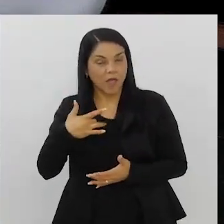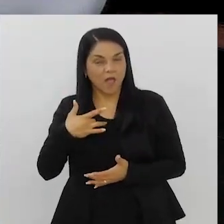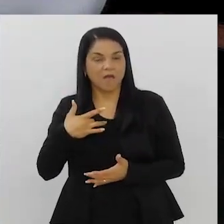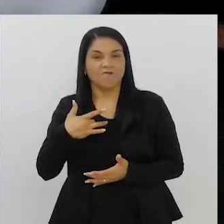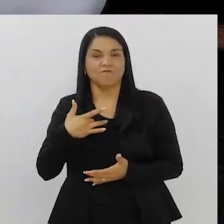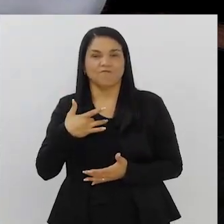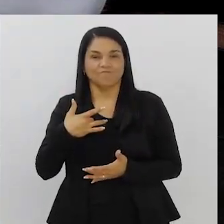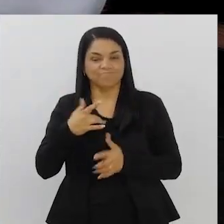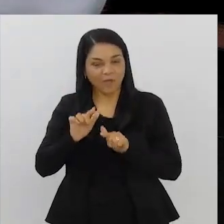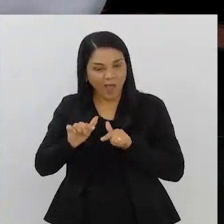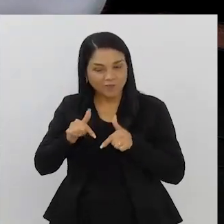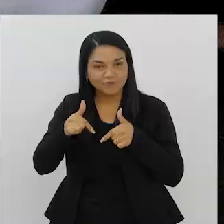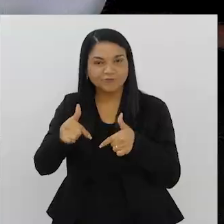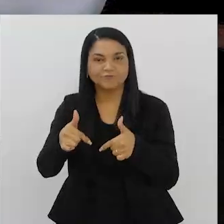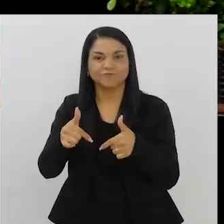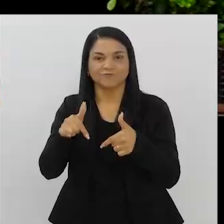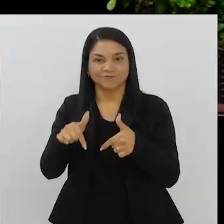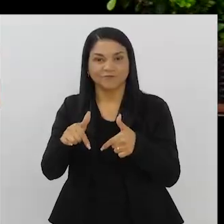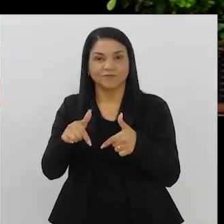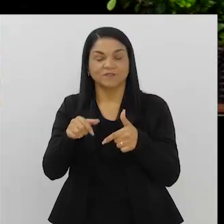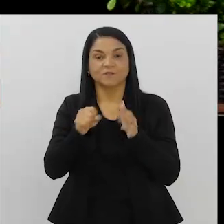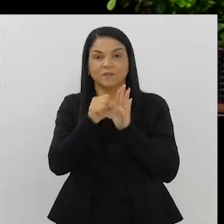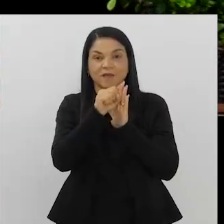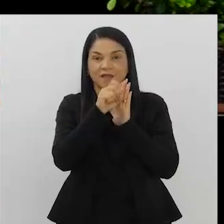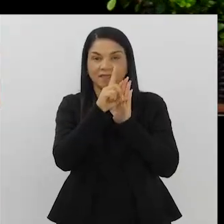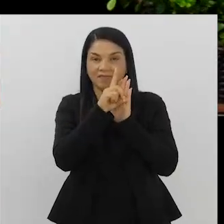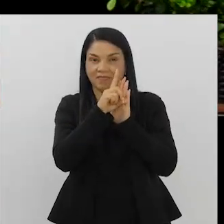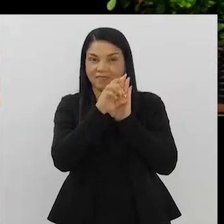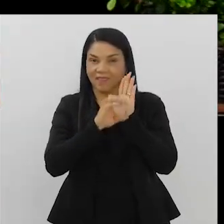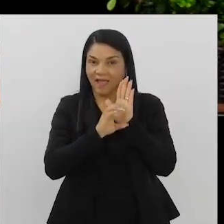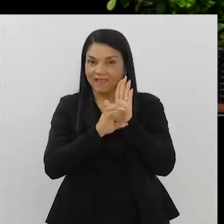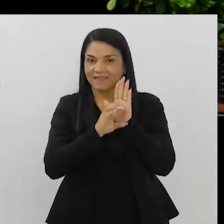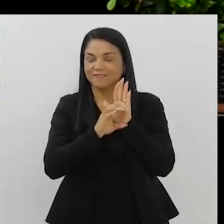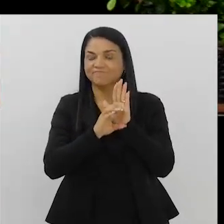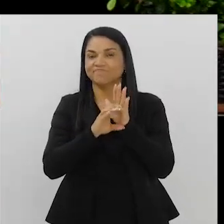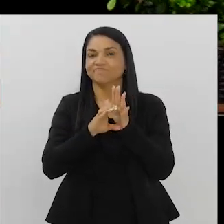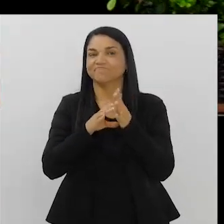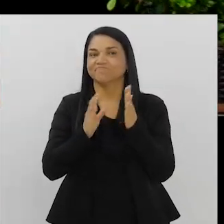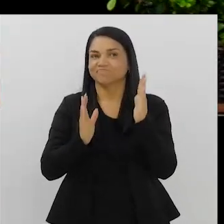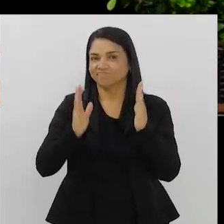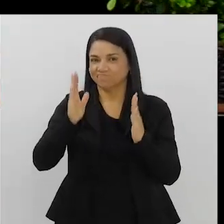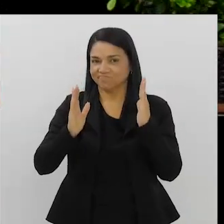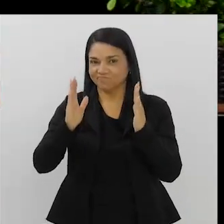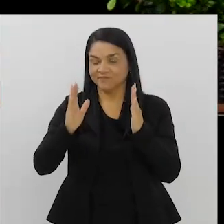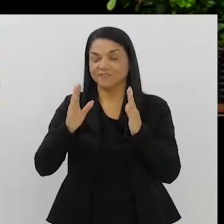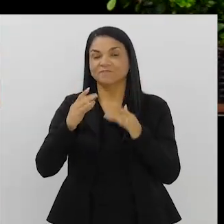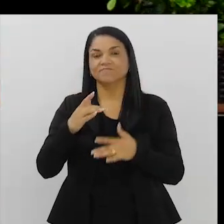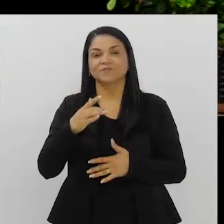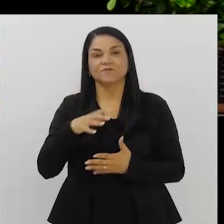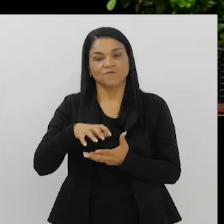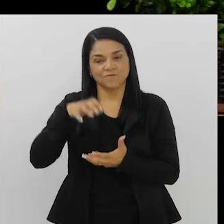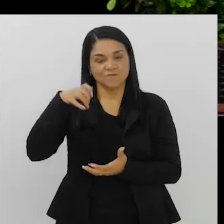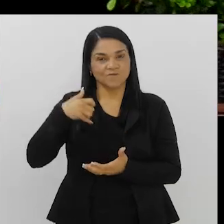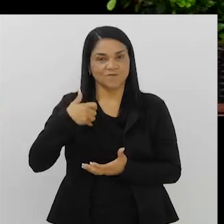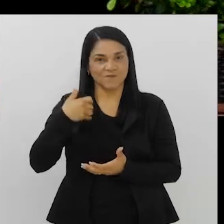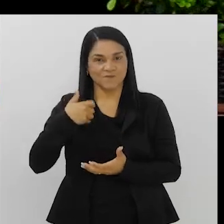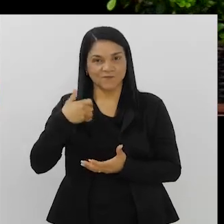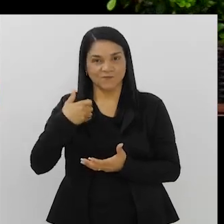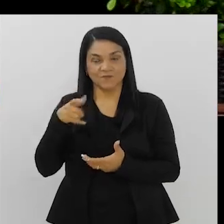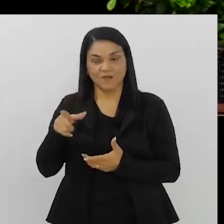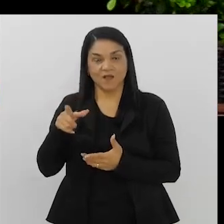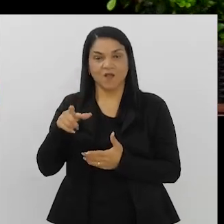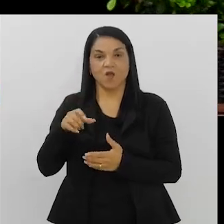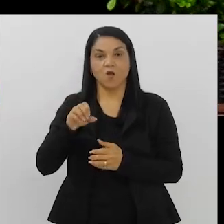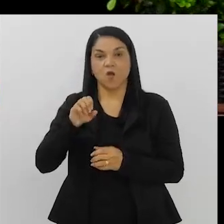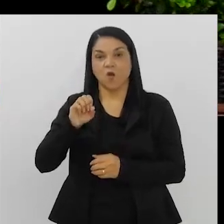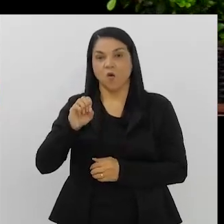ativo. Né? A gente está na década do envelhecimento saudável, né? Que foi aí, promulgada pela